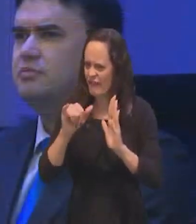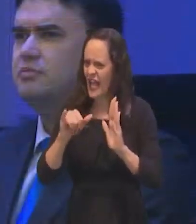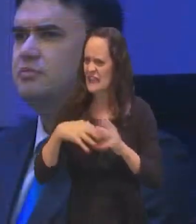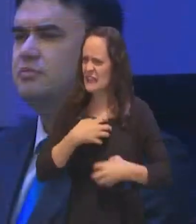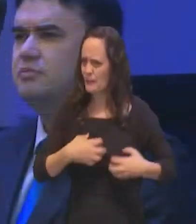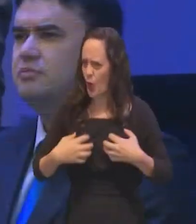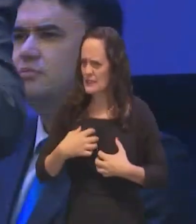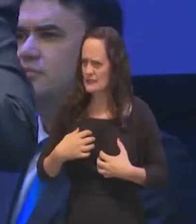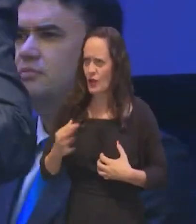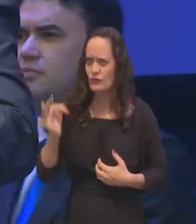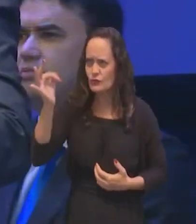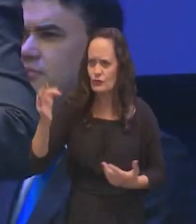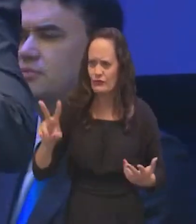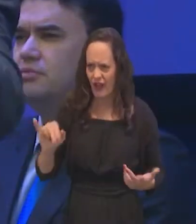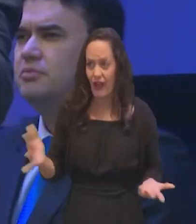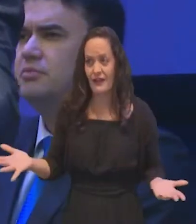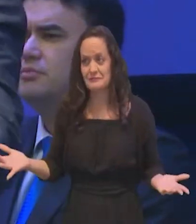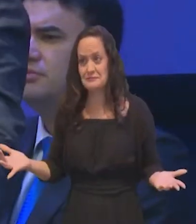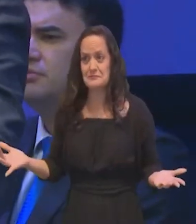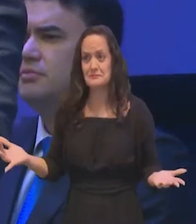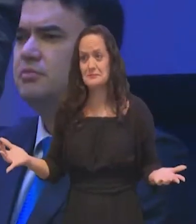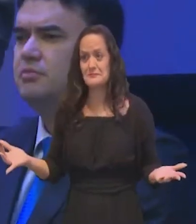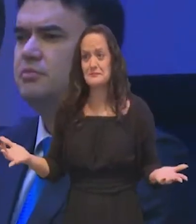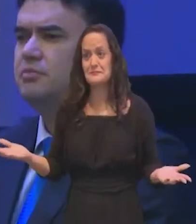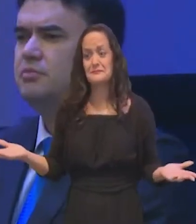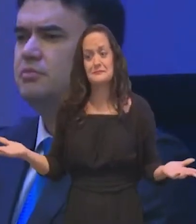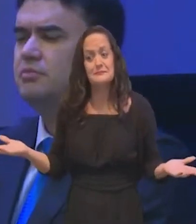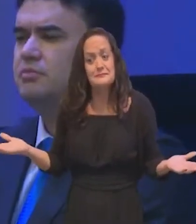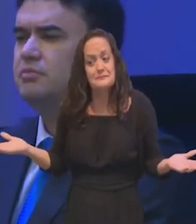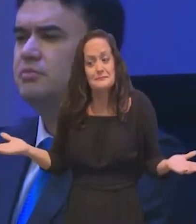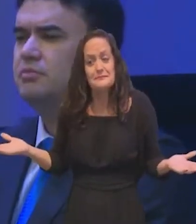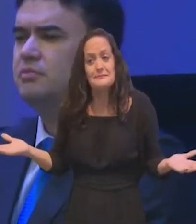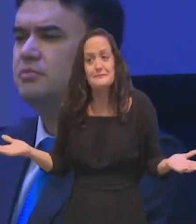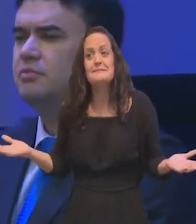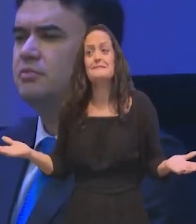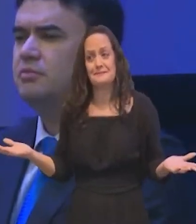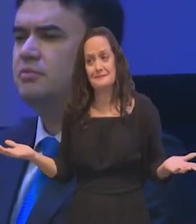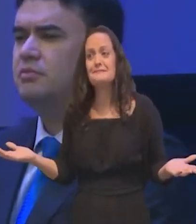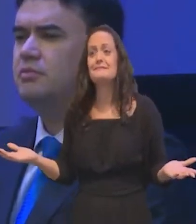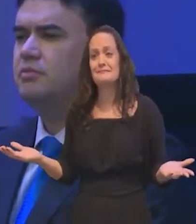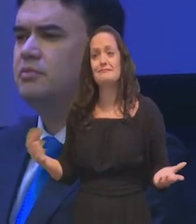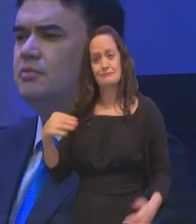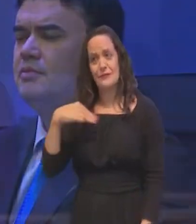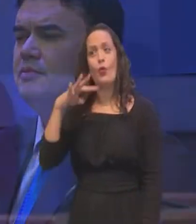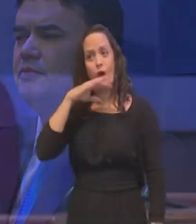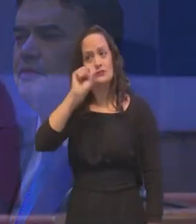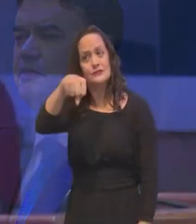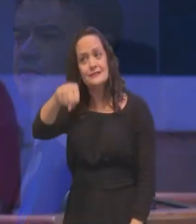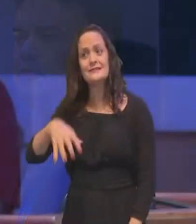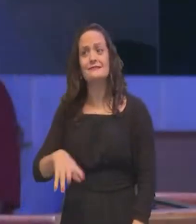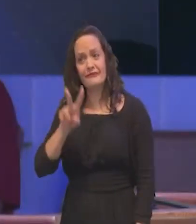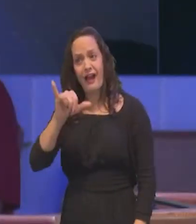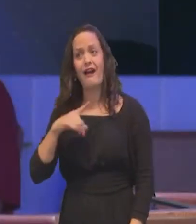ideia e muitos pastores estão comigo ou eu com eles e muitos contrariam, muitos acham que a igreja vai passar pela